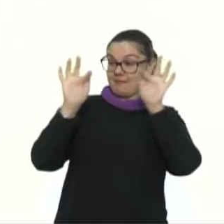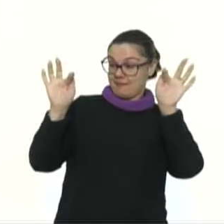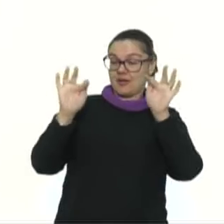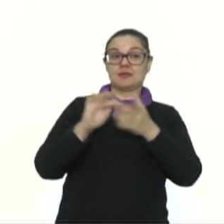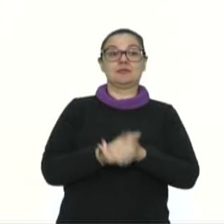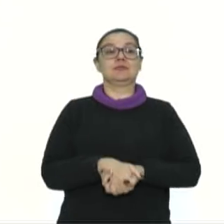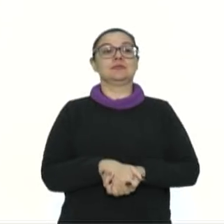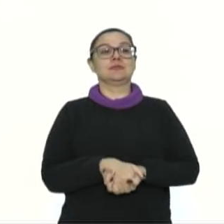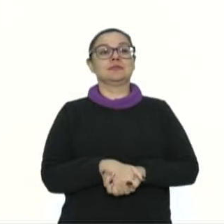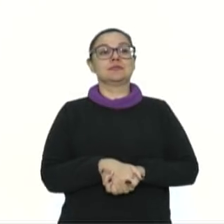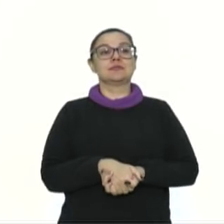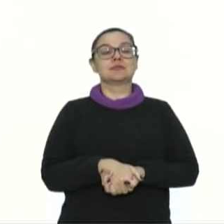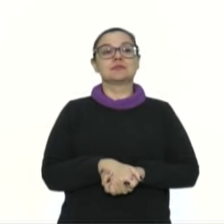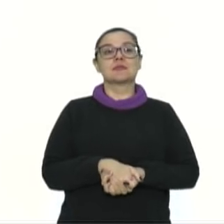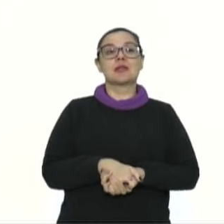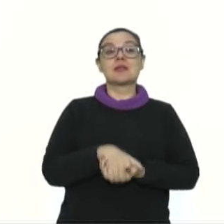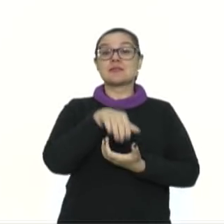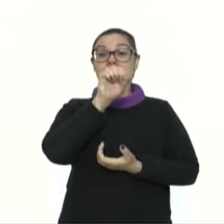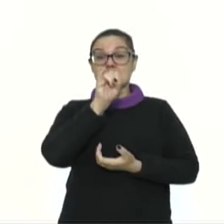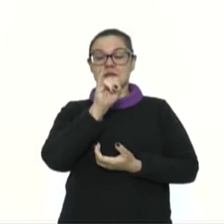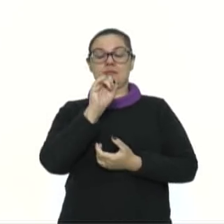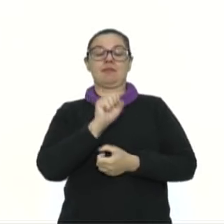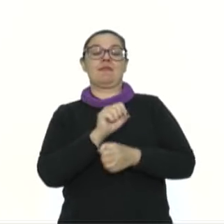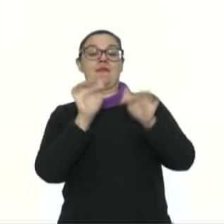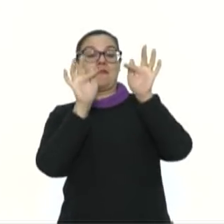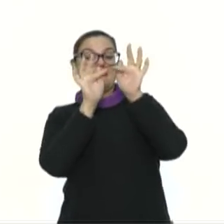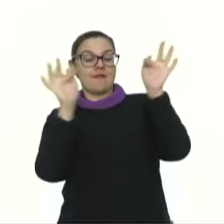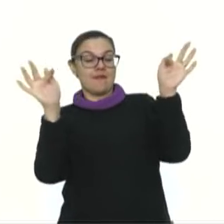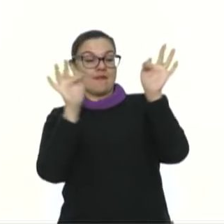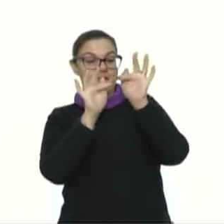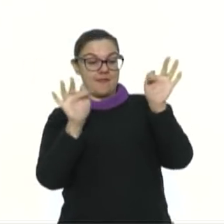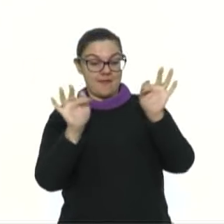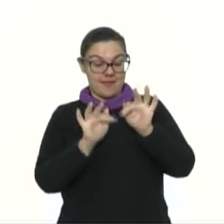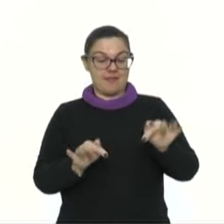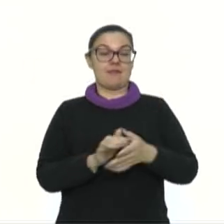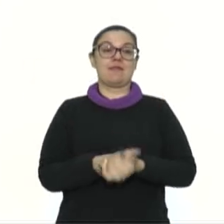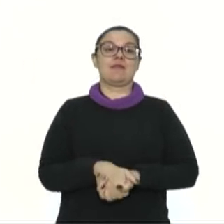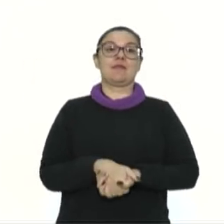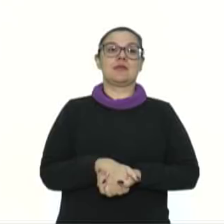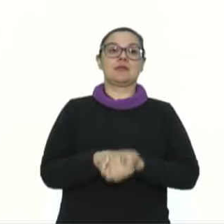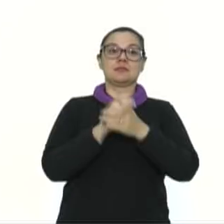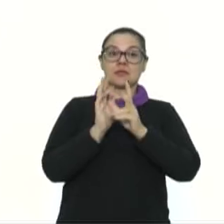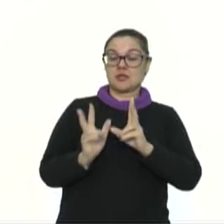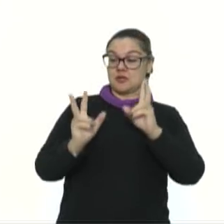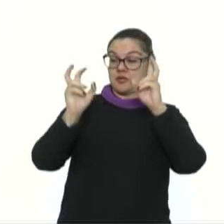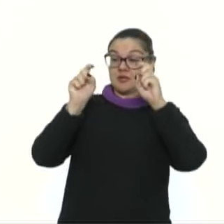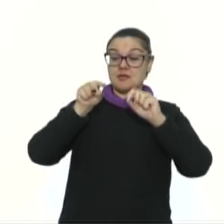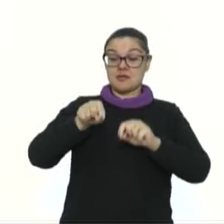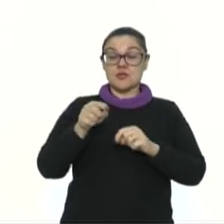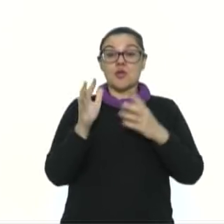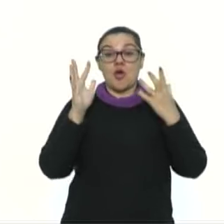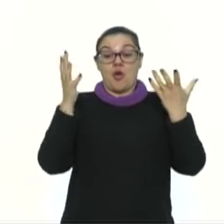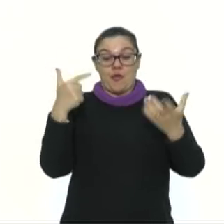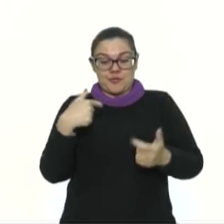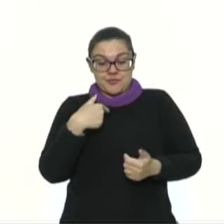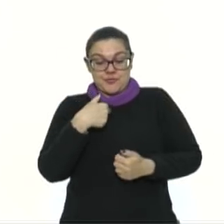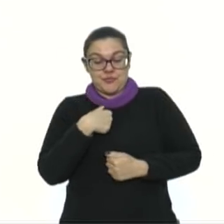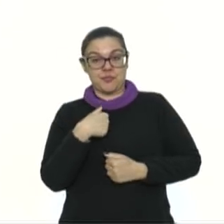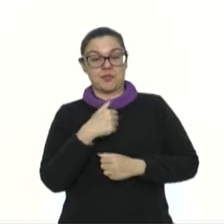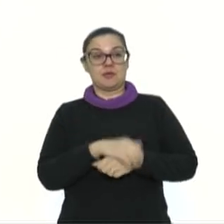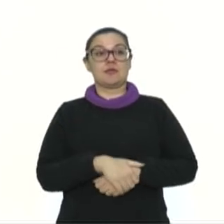A gente vai falar agora um pouquinho de períodos. Se frases com, abre aspas, isso só acontece comigo, fecha